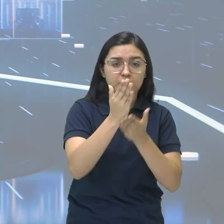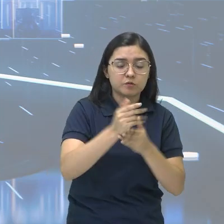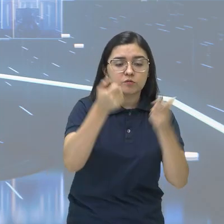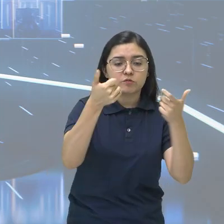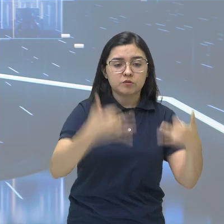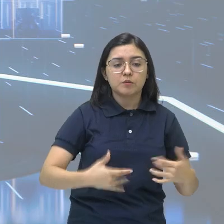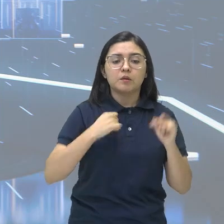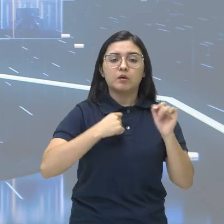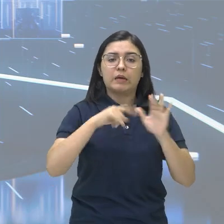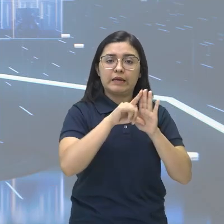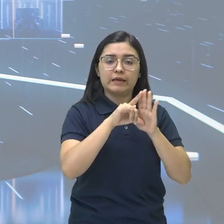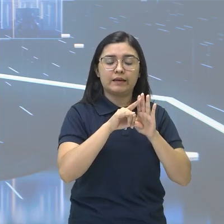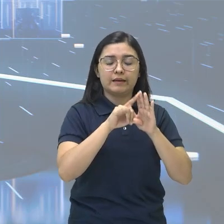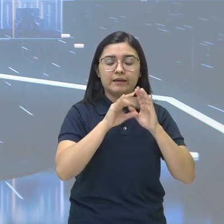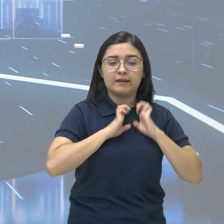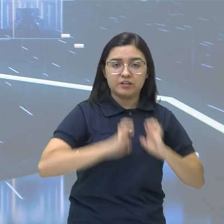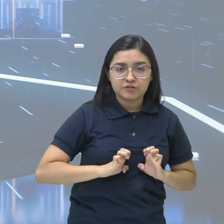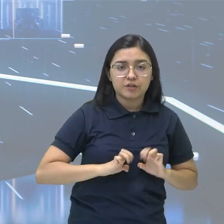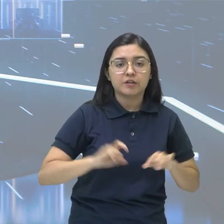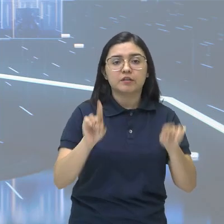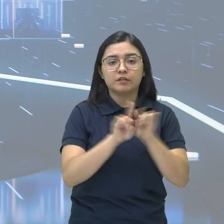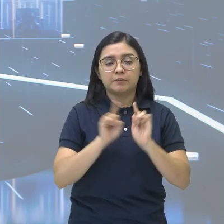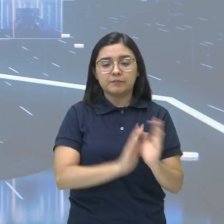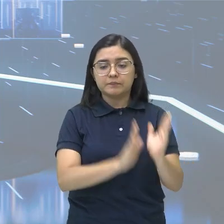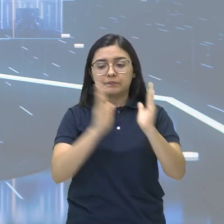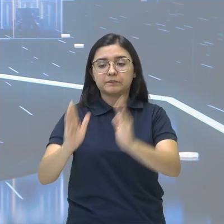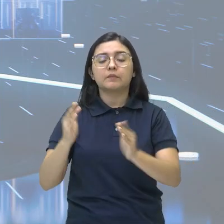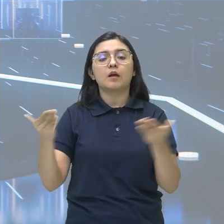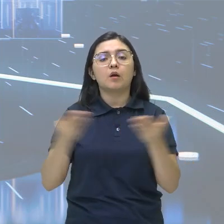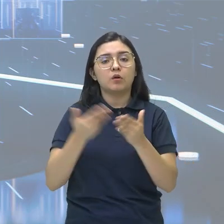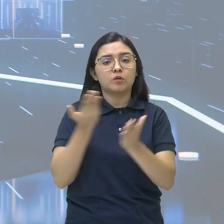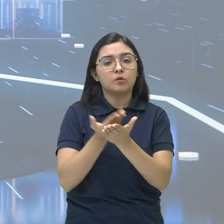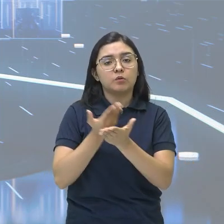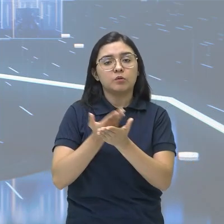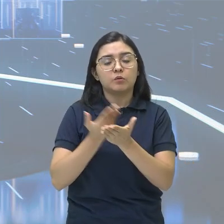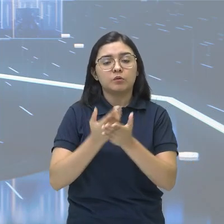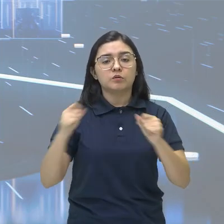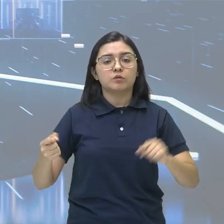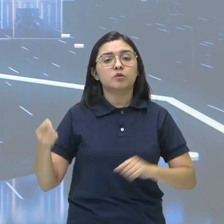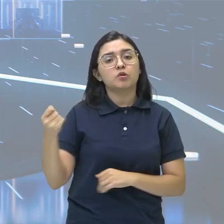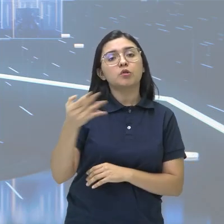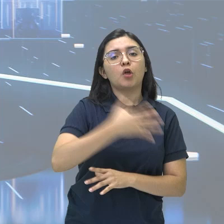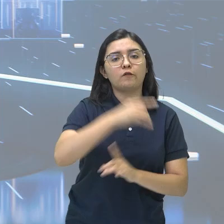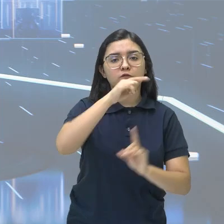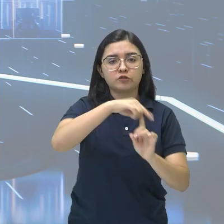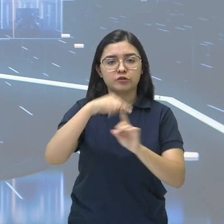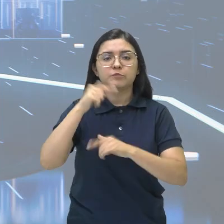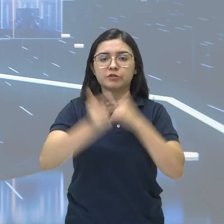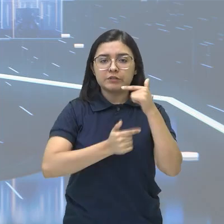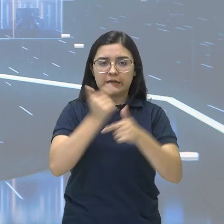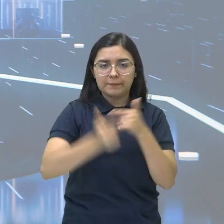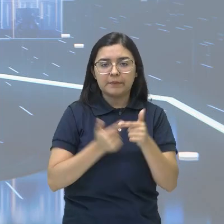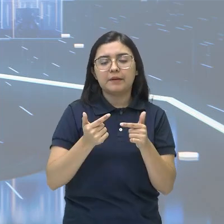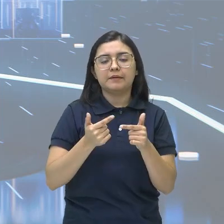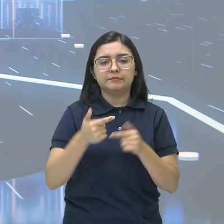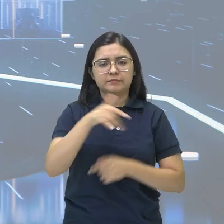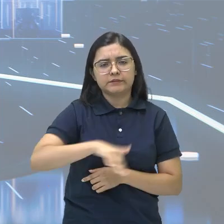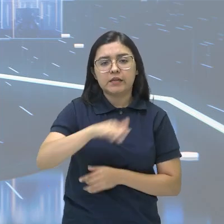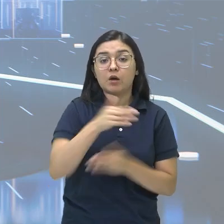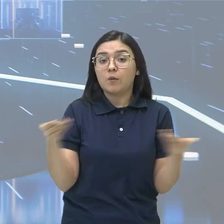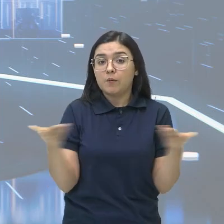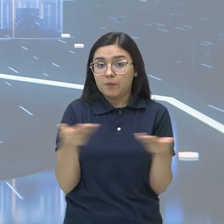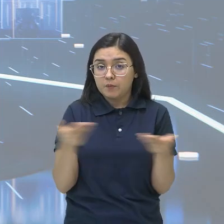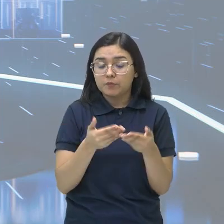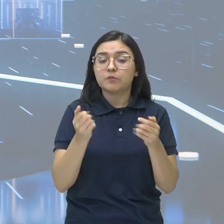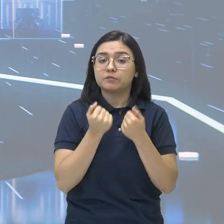da ética, né? Nós começamos agora a trabalhar essas novas modalidades de serviço, de trabalho